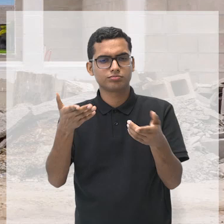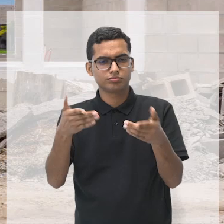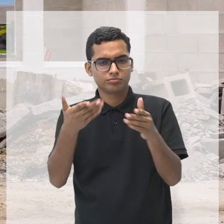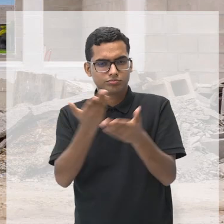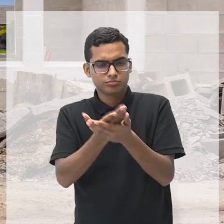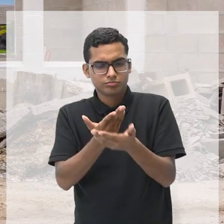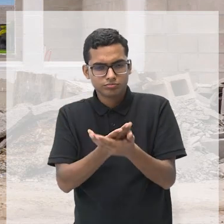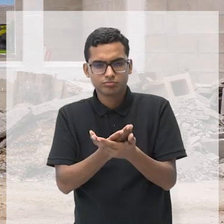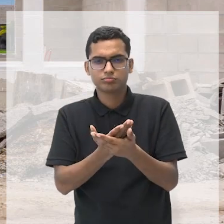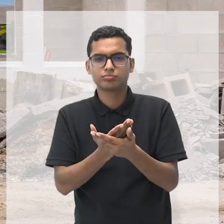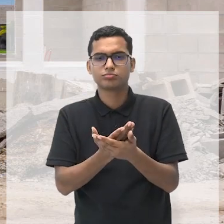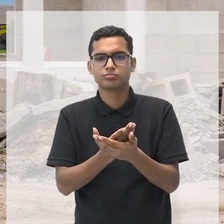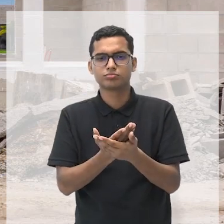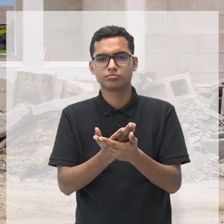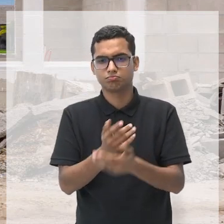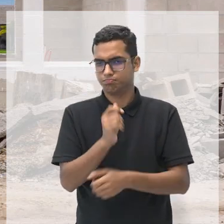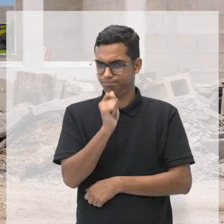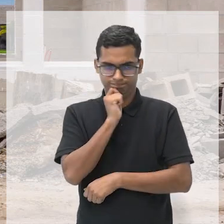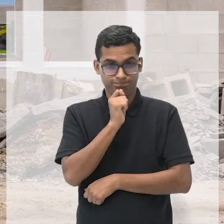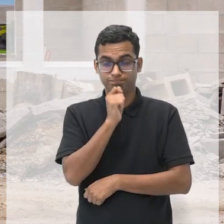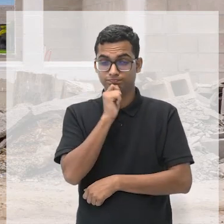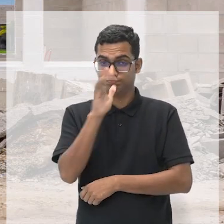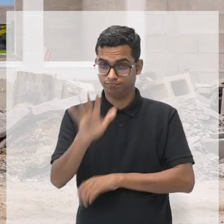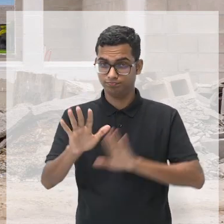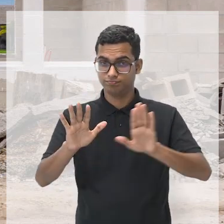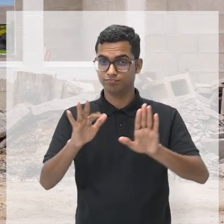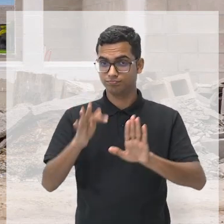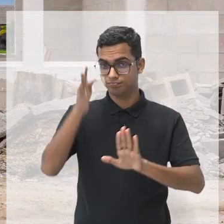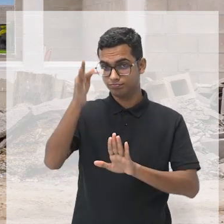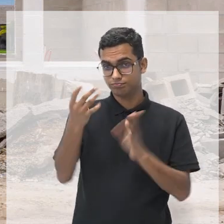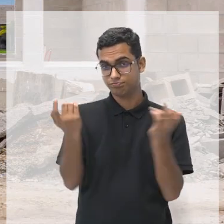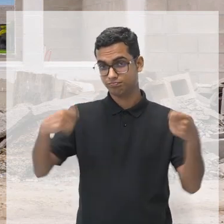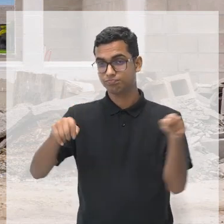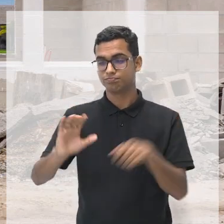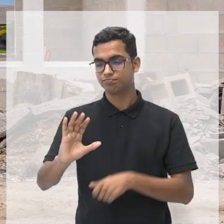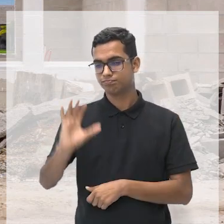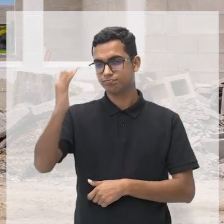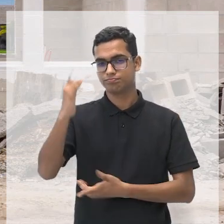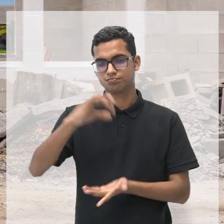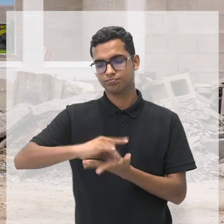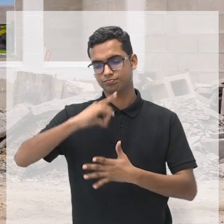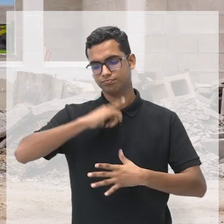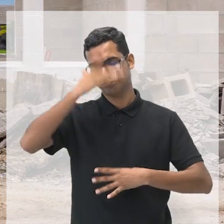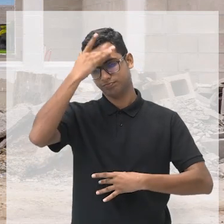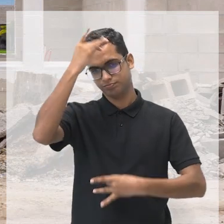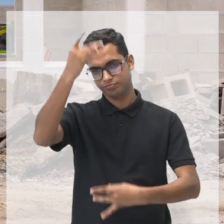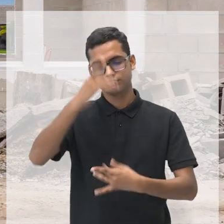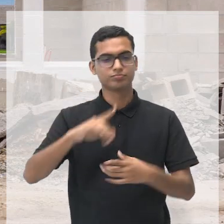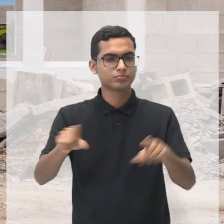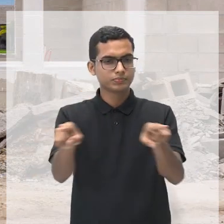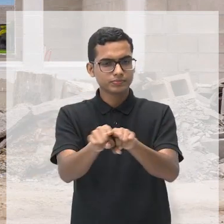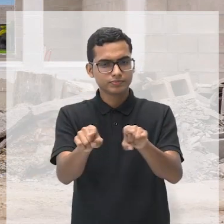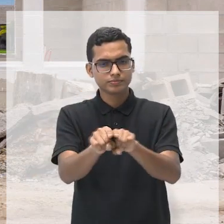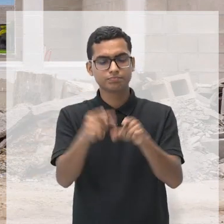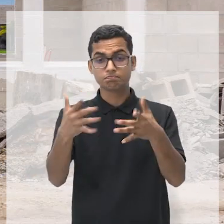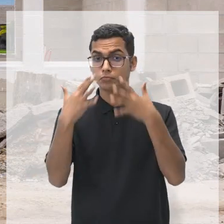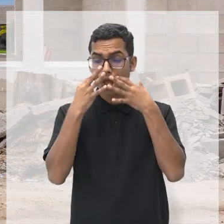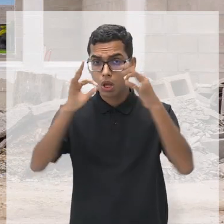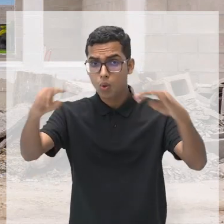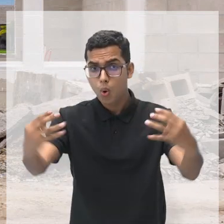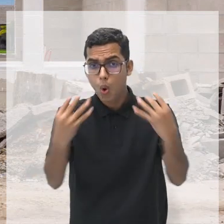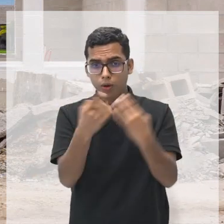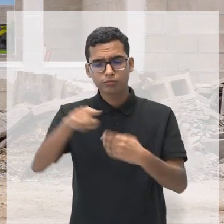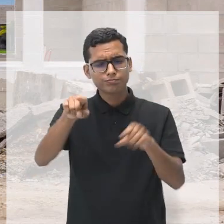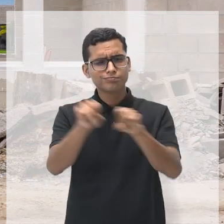em breve isso vai acontecer, eu tenho certeza, tenho fé. Nós estamos nesse lugar porque eu quis chamar a atenção de vocês para